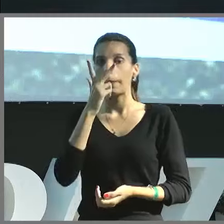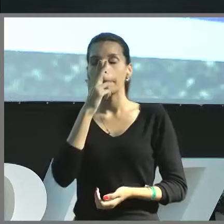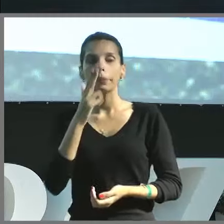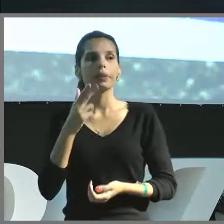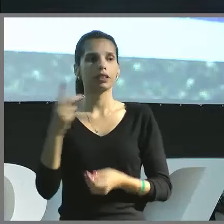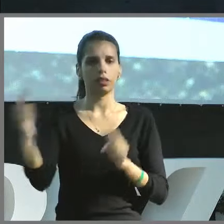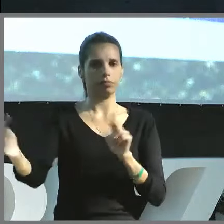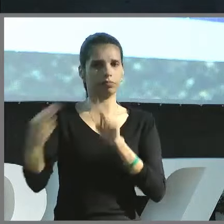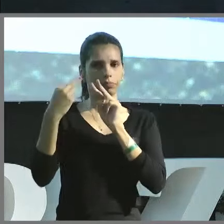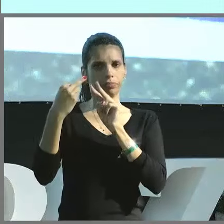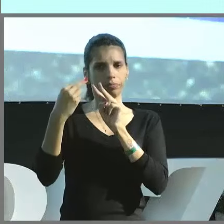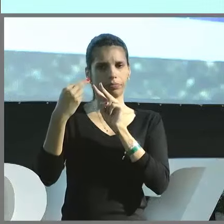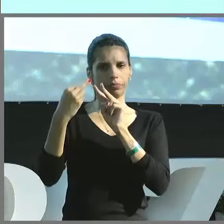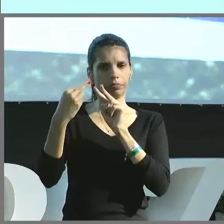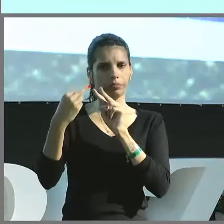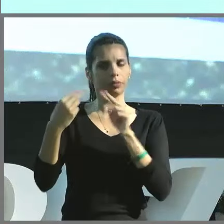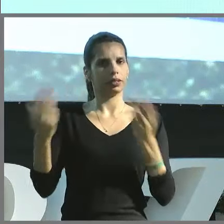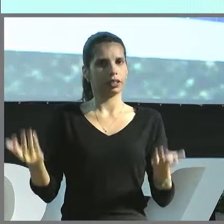Aí ele olhou para mim e disse assim,